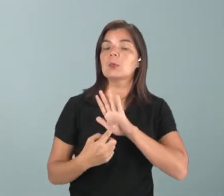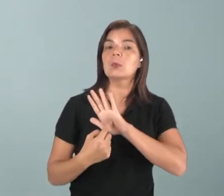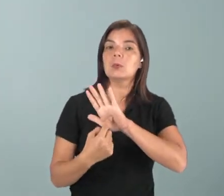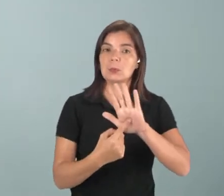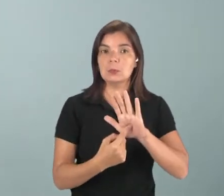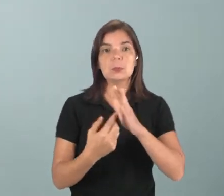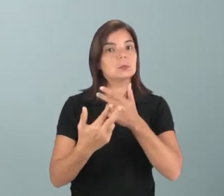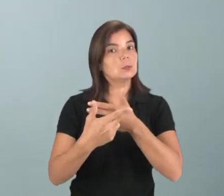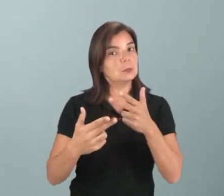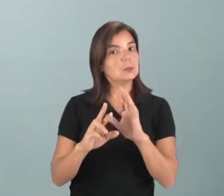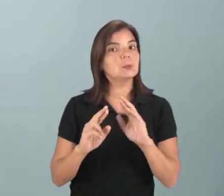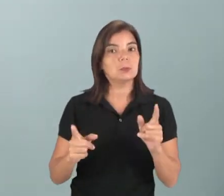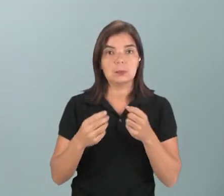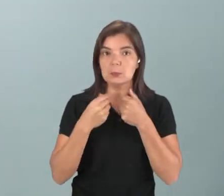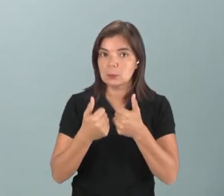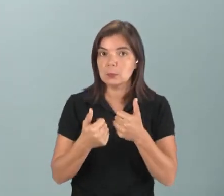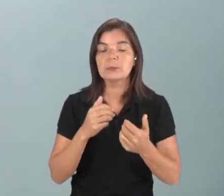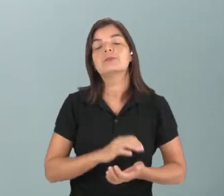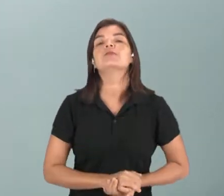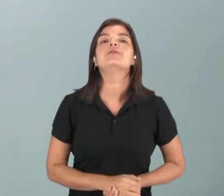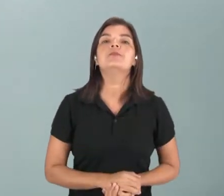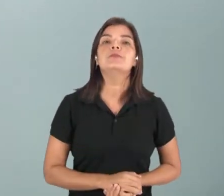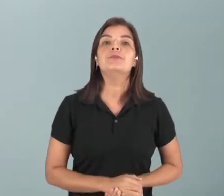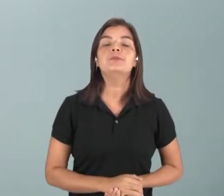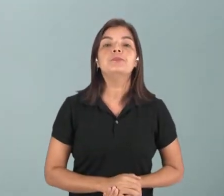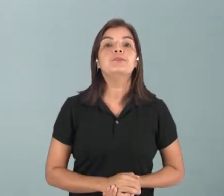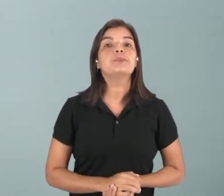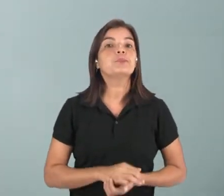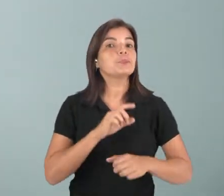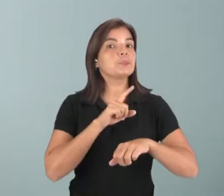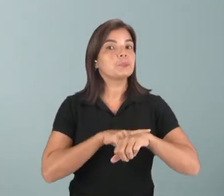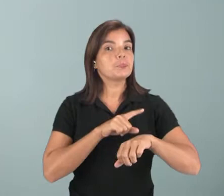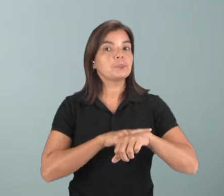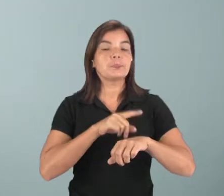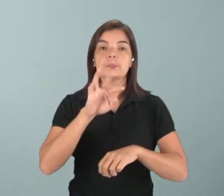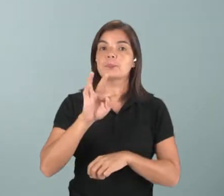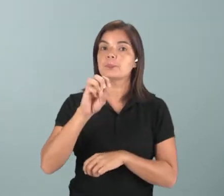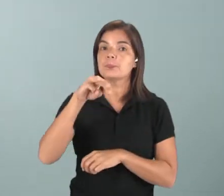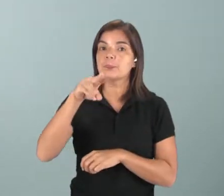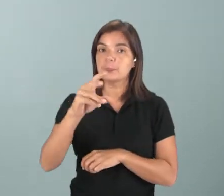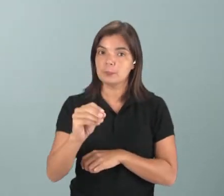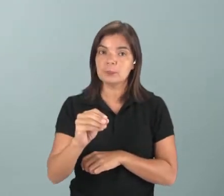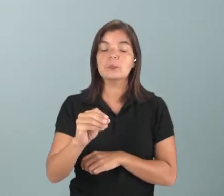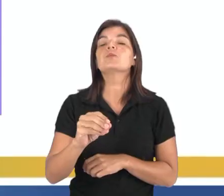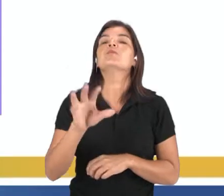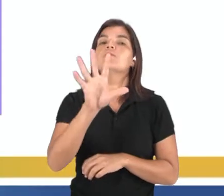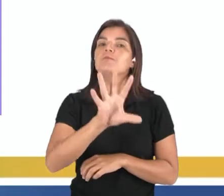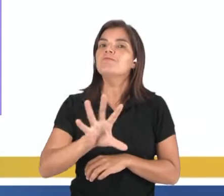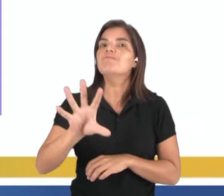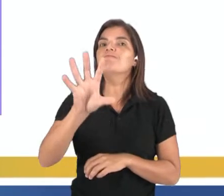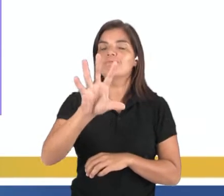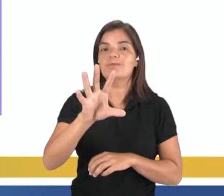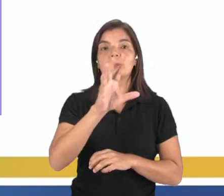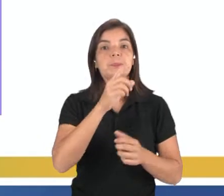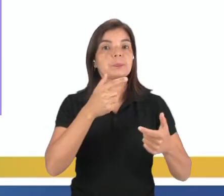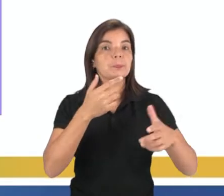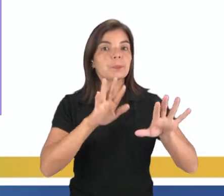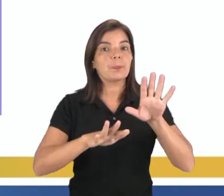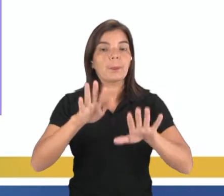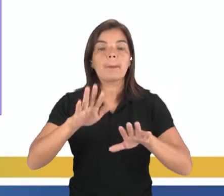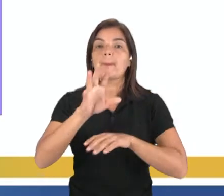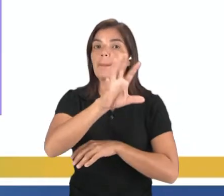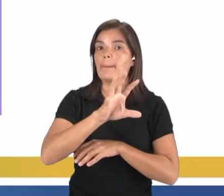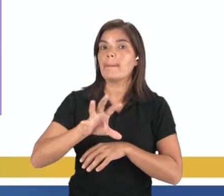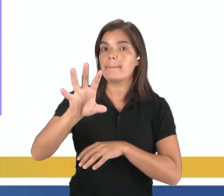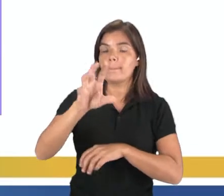representa algo diferente, tá bom? O tempo, ele é o estado atmosférico de determinada região em um